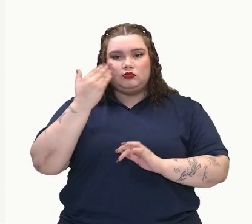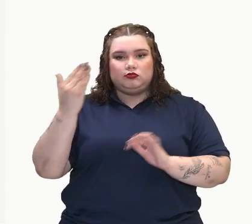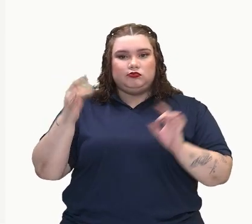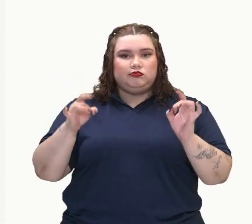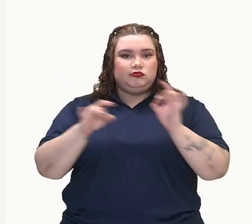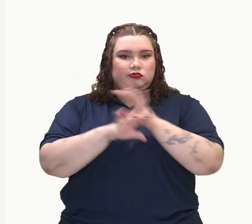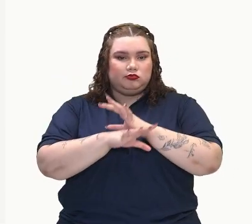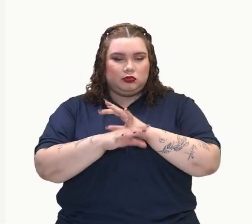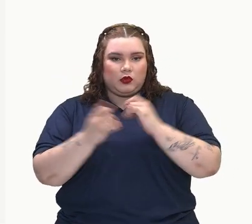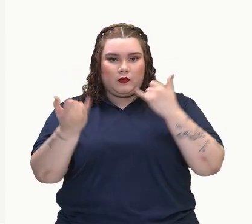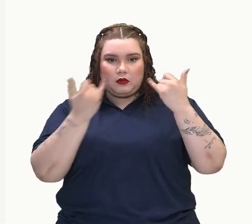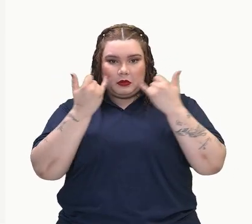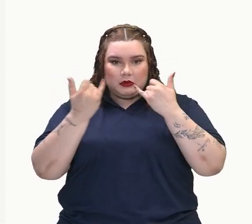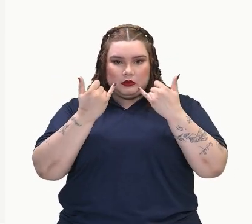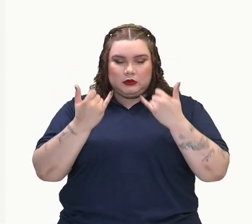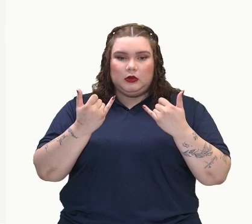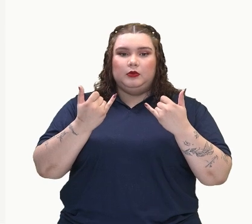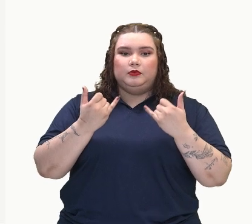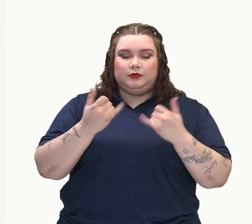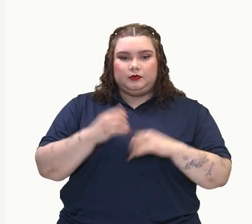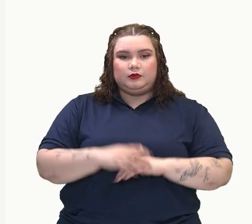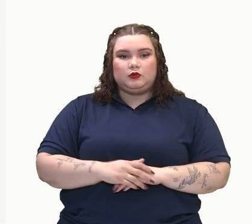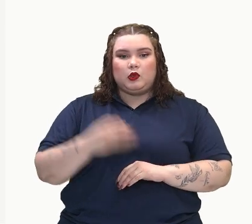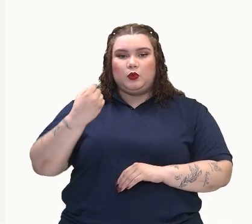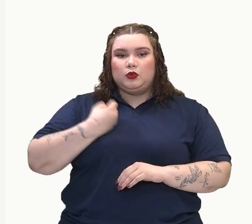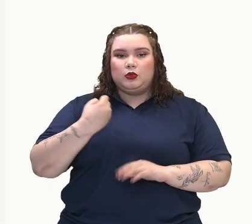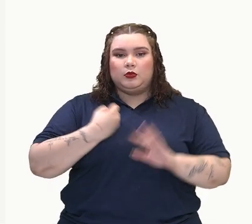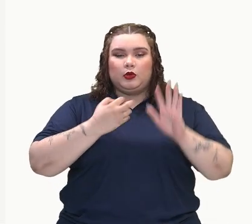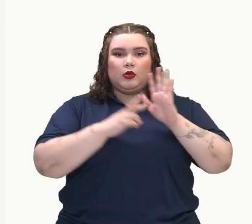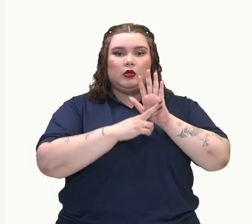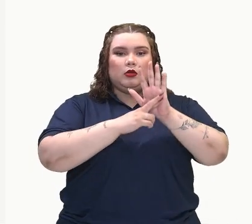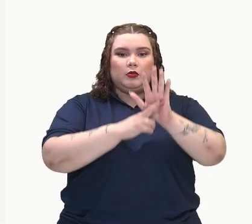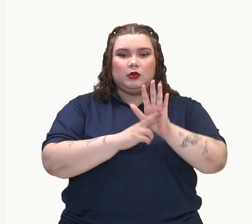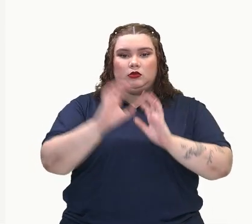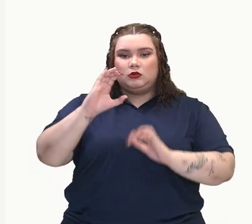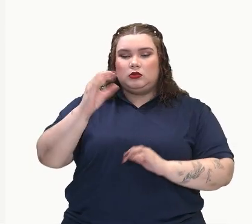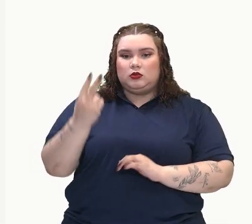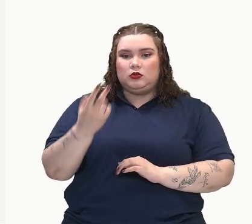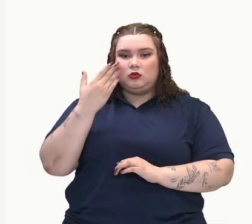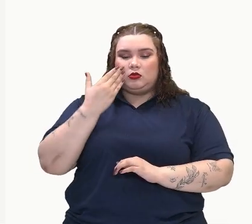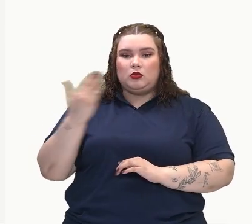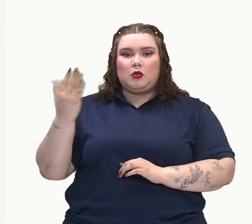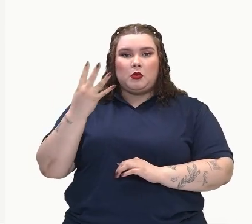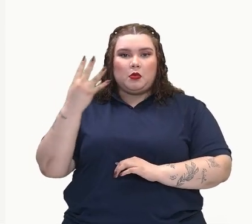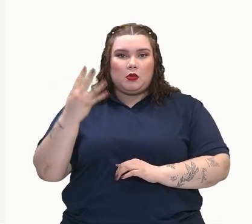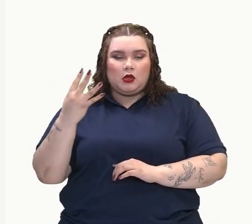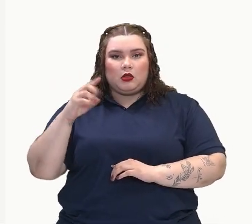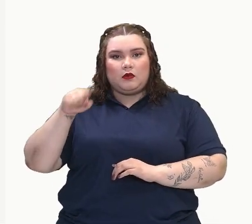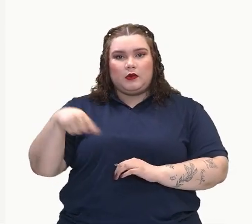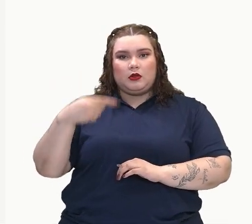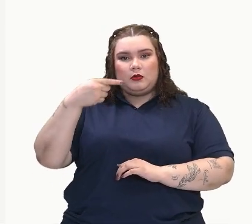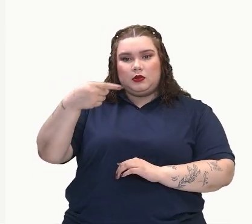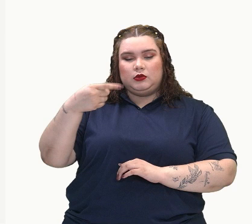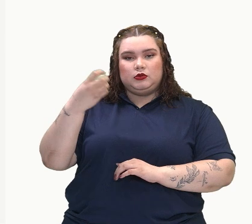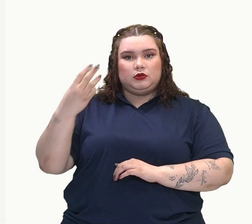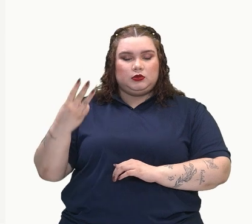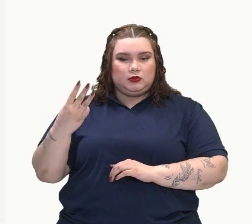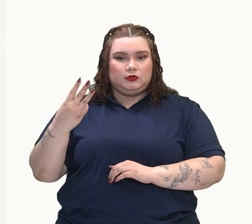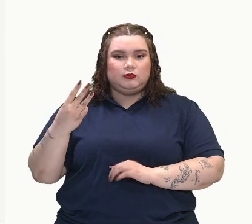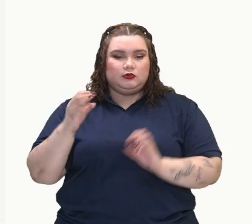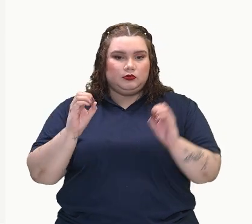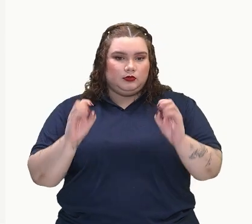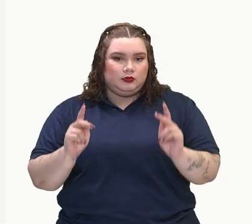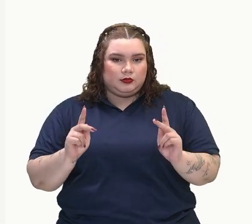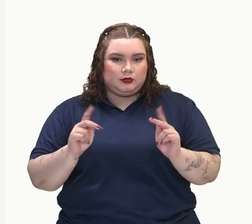do centro, certo? Só inverter o sinal, ó. Se é menos 4, vem para cá 4. Se é mais 3, vem para cá menos 3.